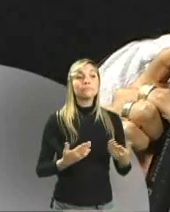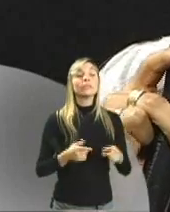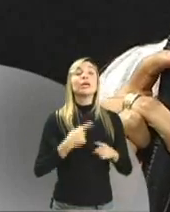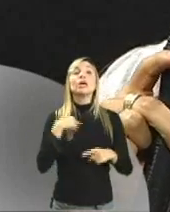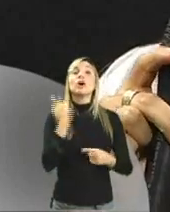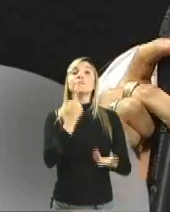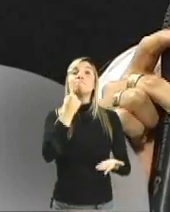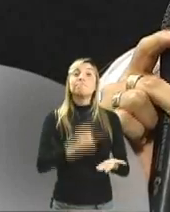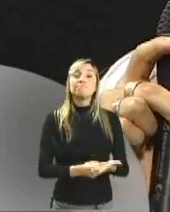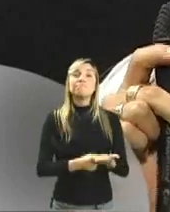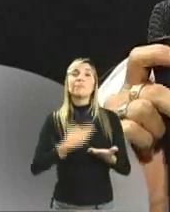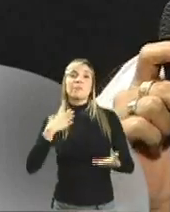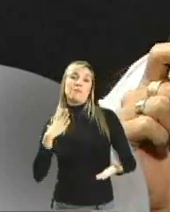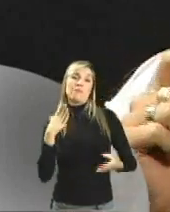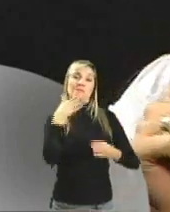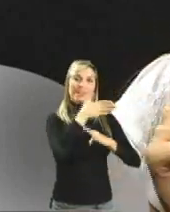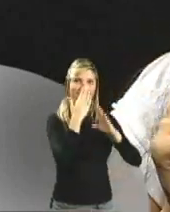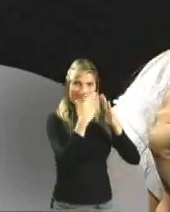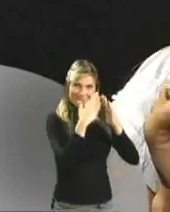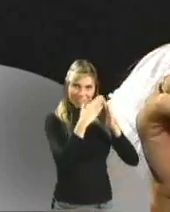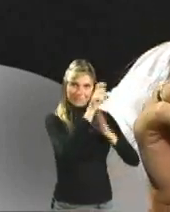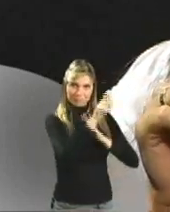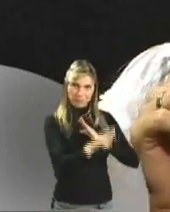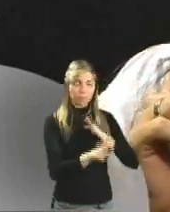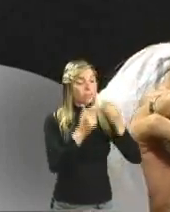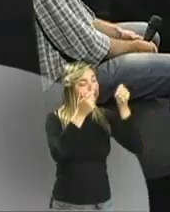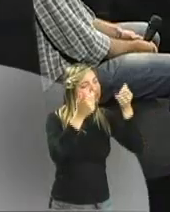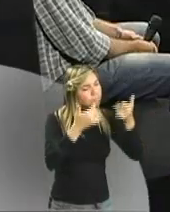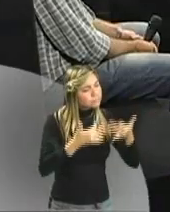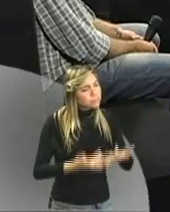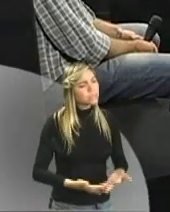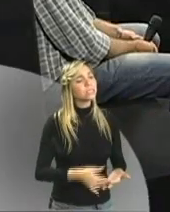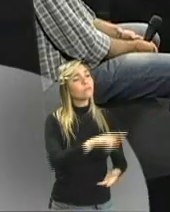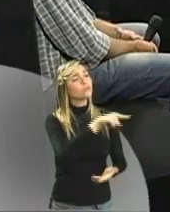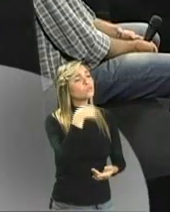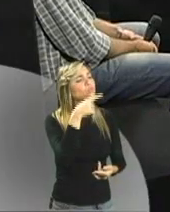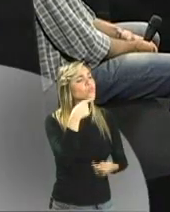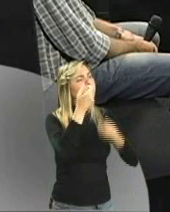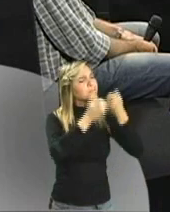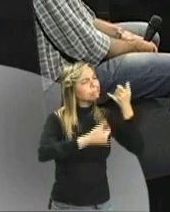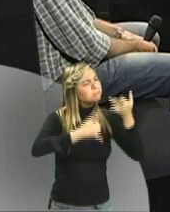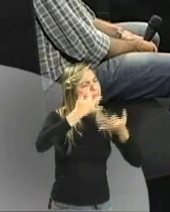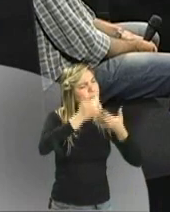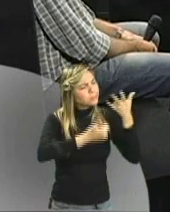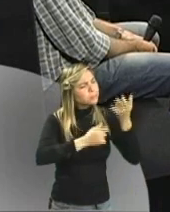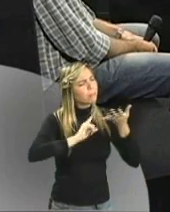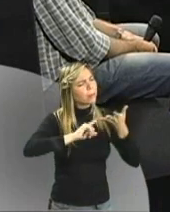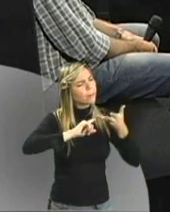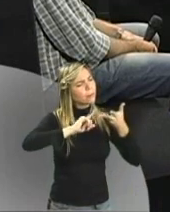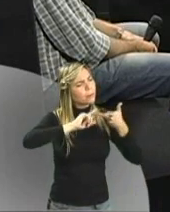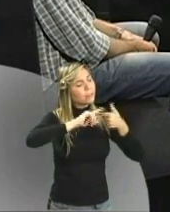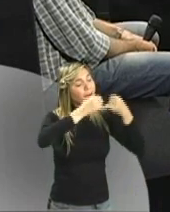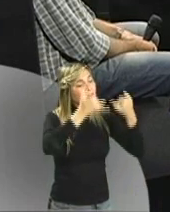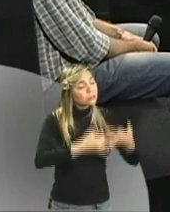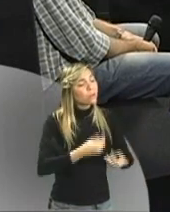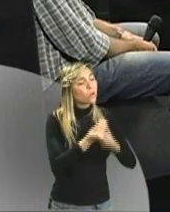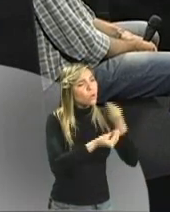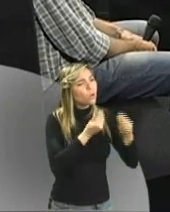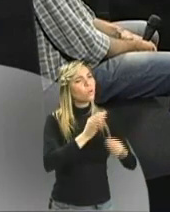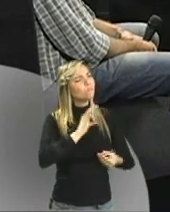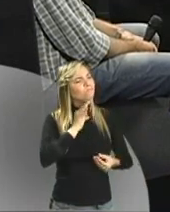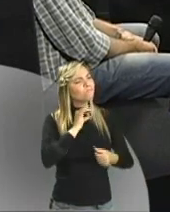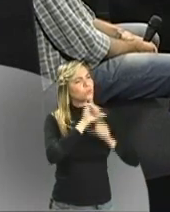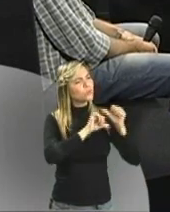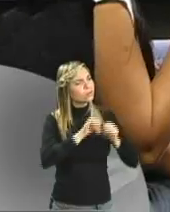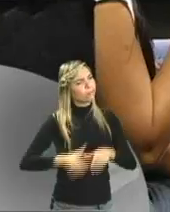a gente marca a visita domiciliar, explica, tira todas as dúvidas que esse paciente tem com relação ao